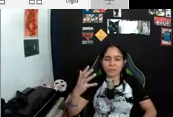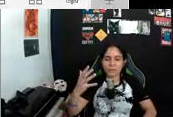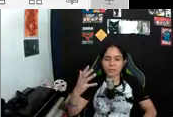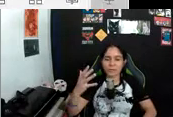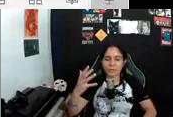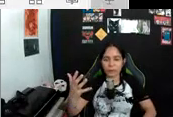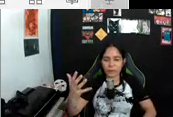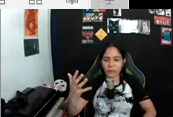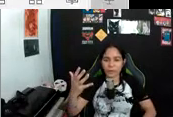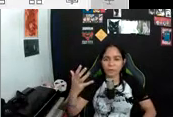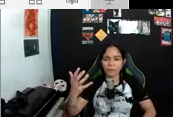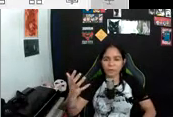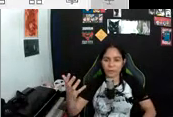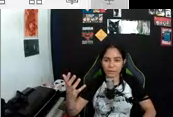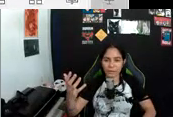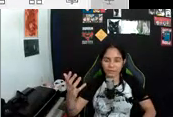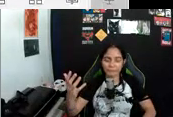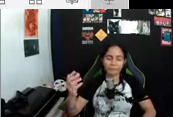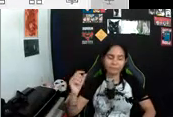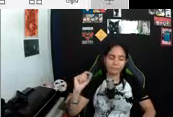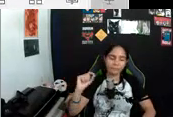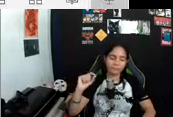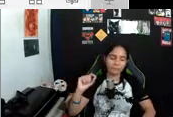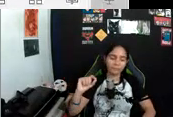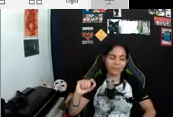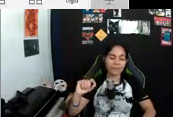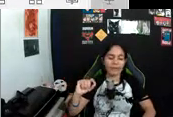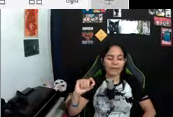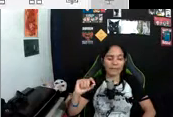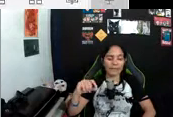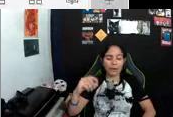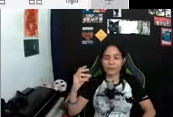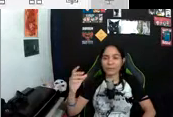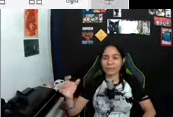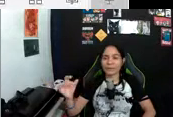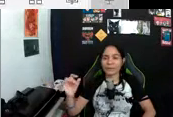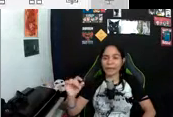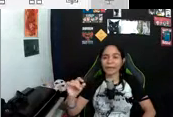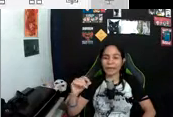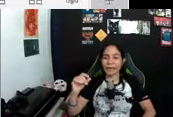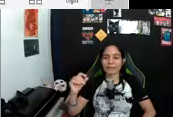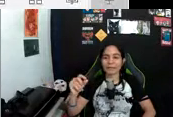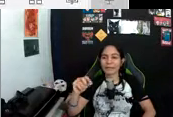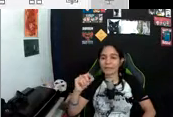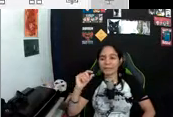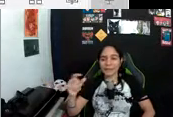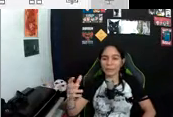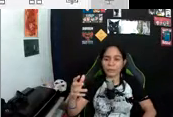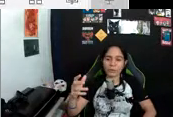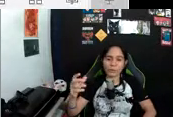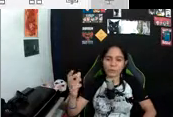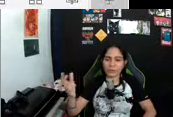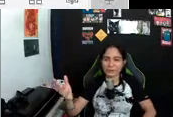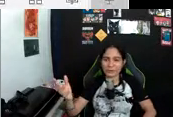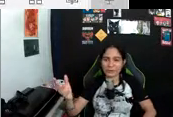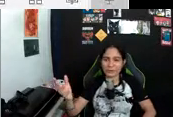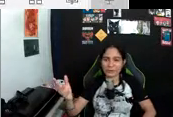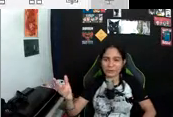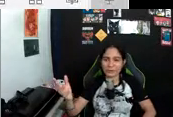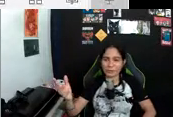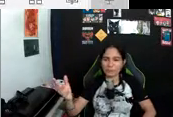5 anos para se formar como enfermeiros. E aí, você quer, às vezes, em 5